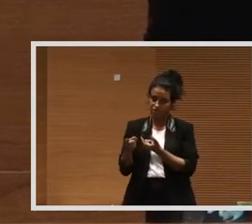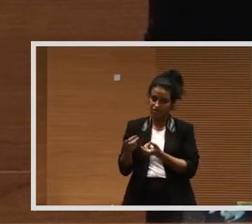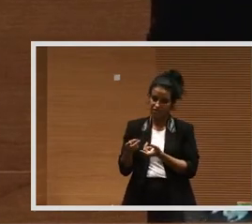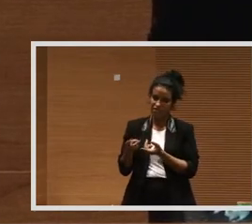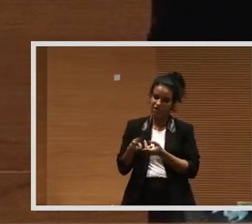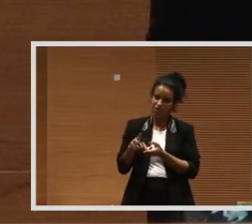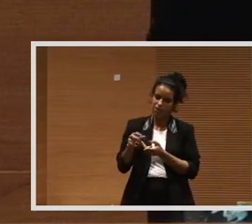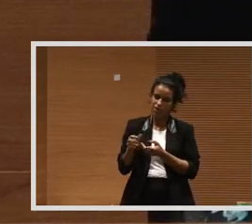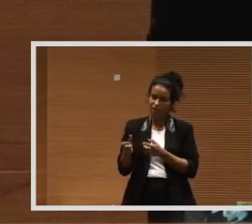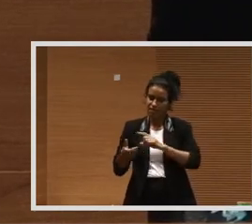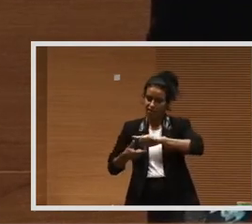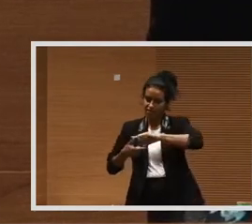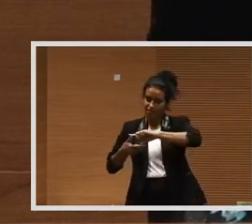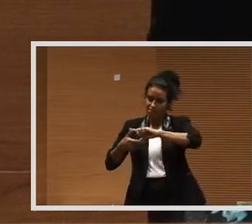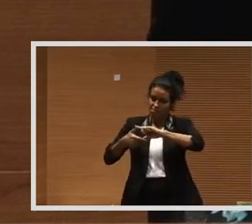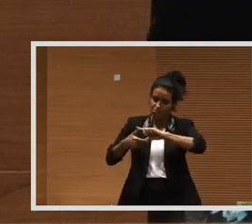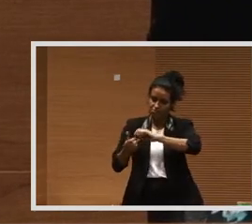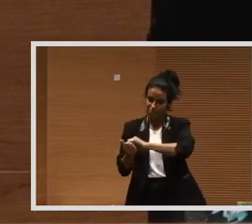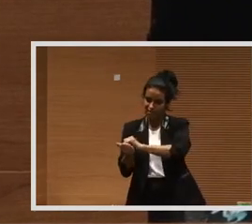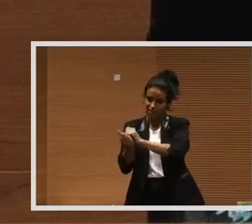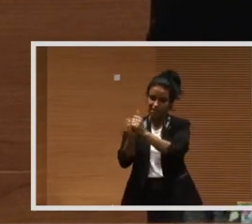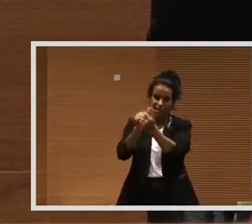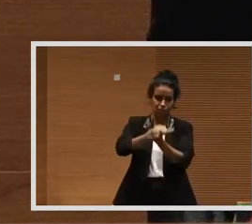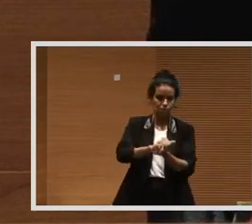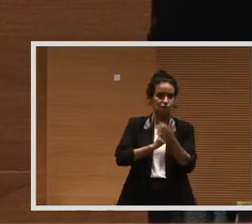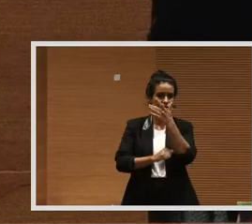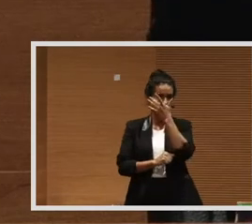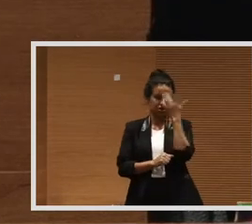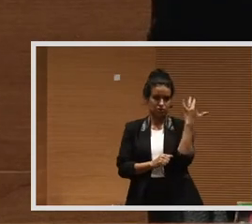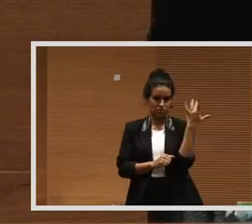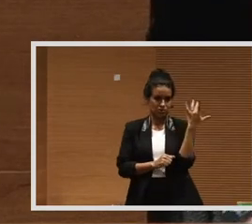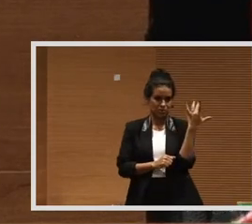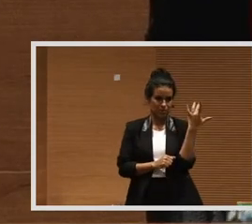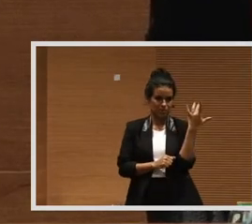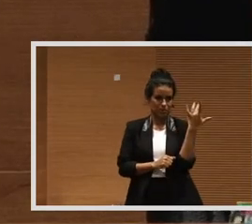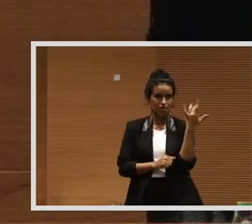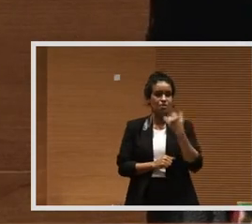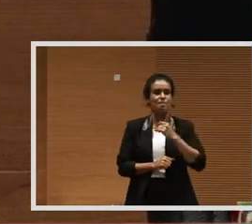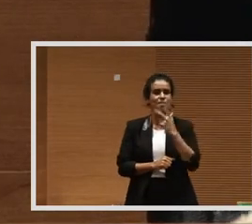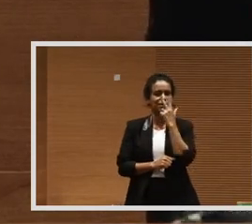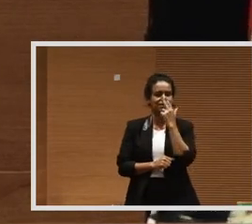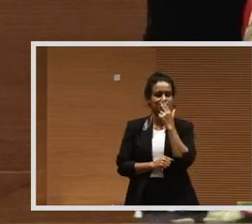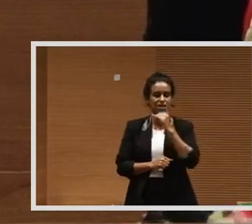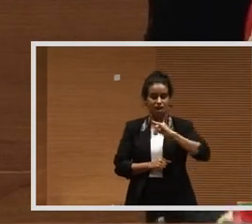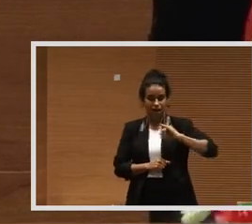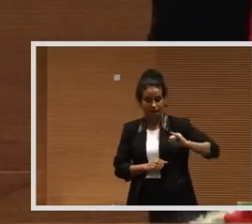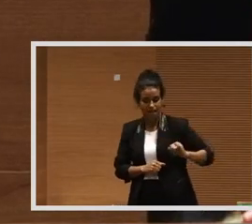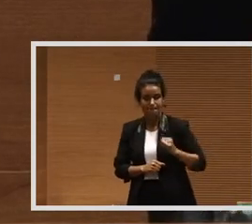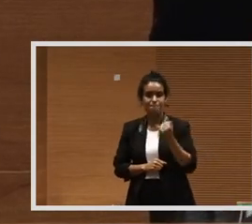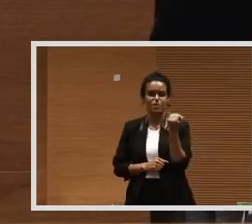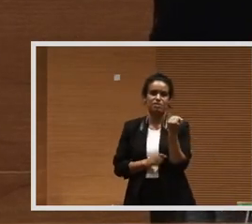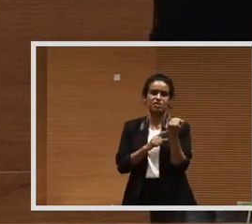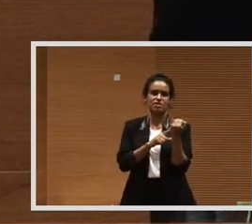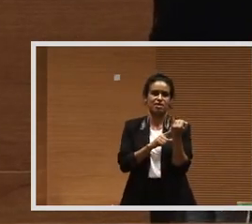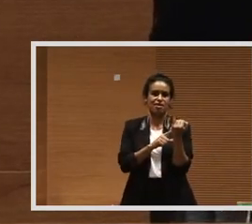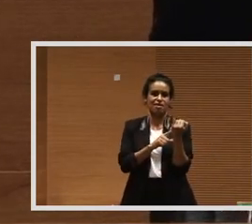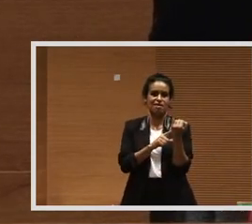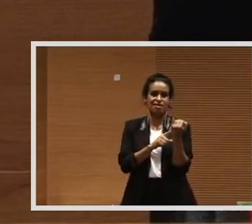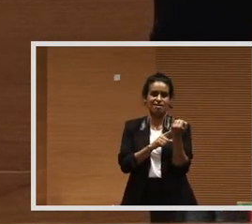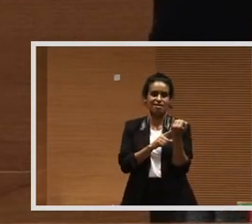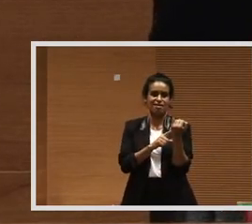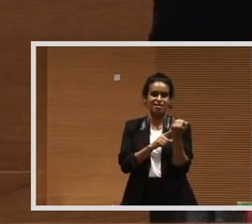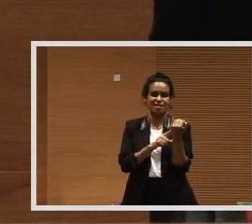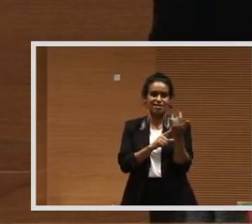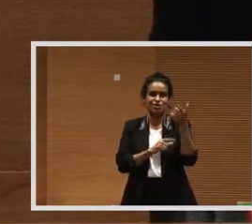fala do Ivan Illich, né? Você reaproveitar o produto usado como não humano. É